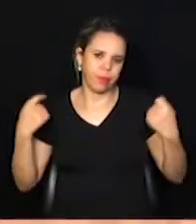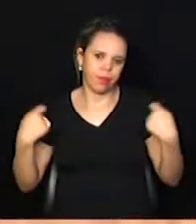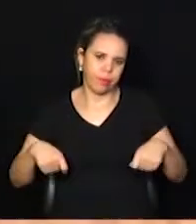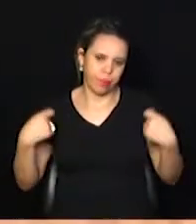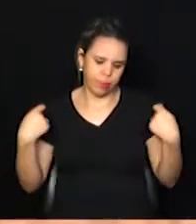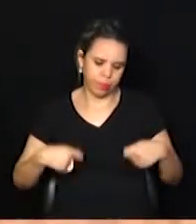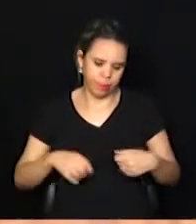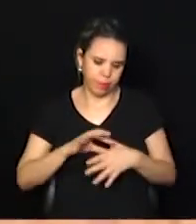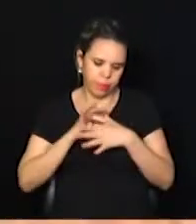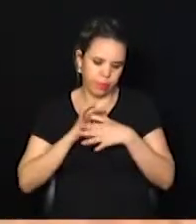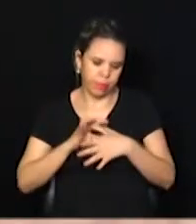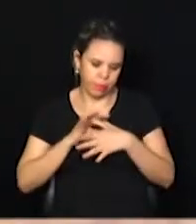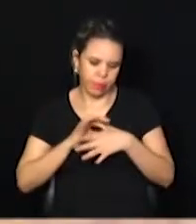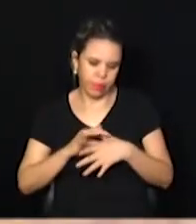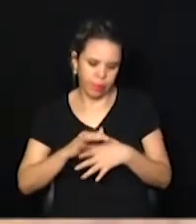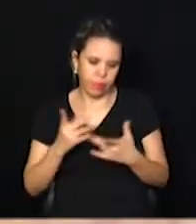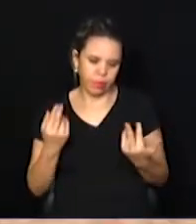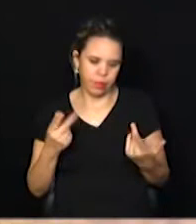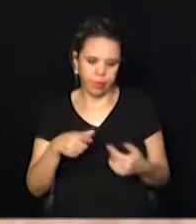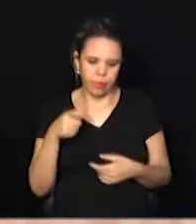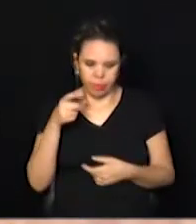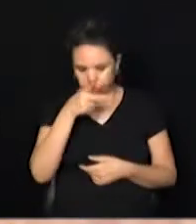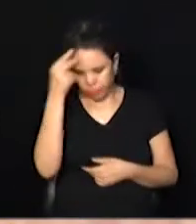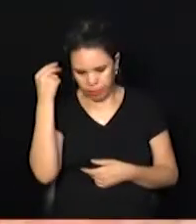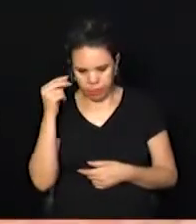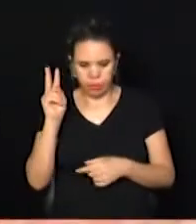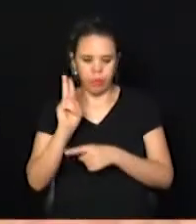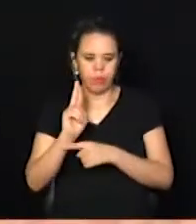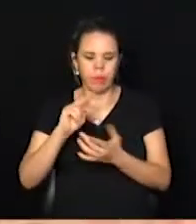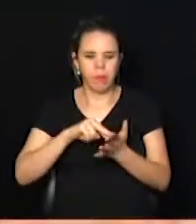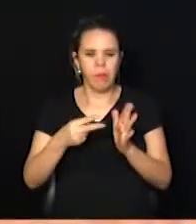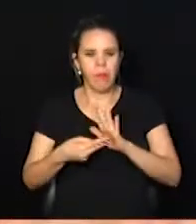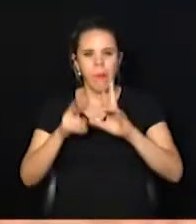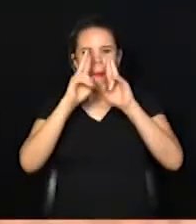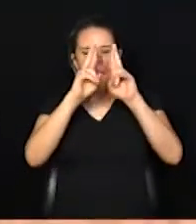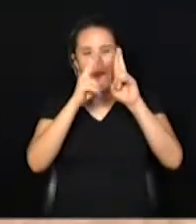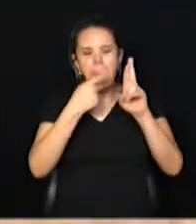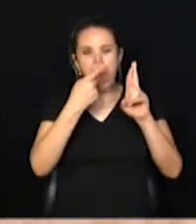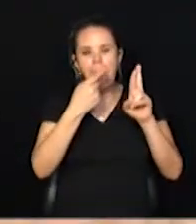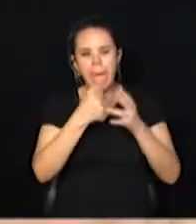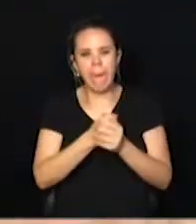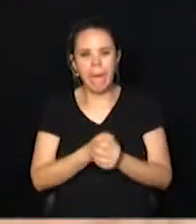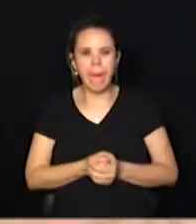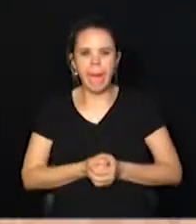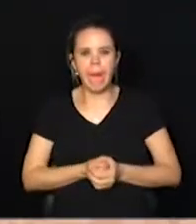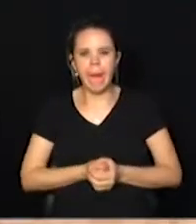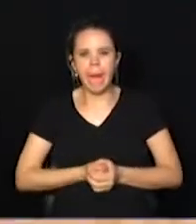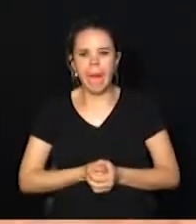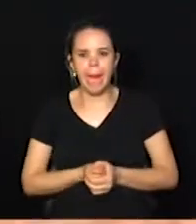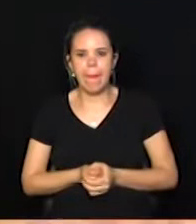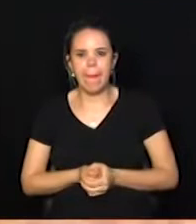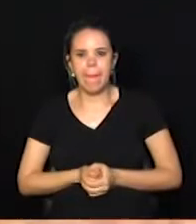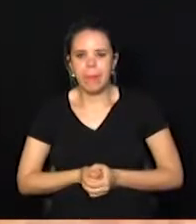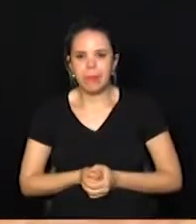dessas lideranças como foi Toninho, que representam essa esperança, como eu estava dizendo. Então,